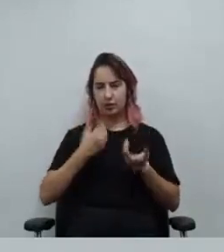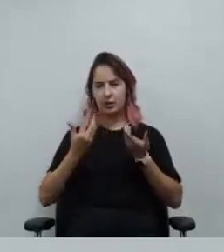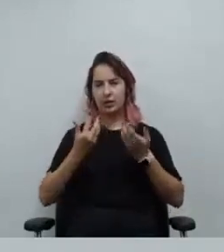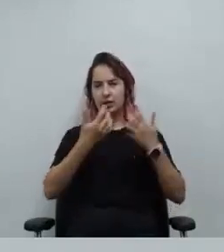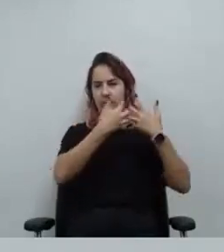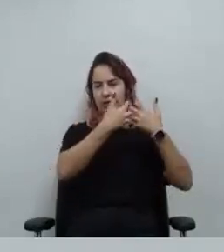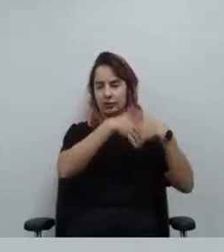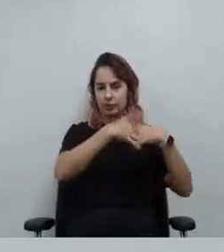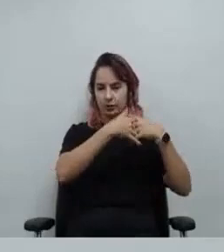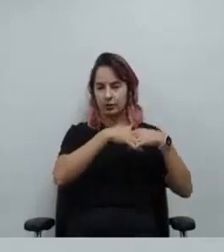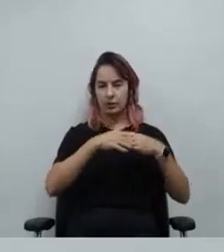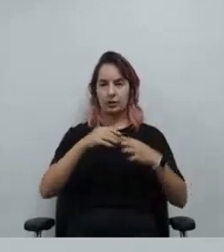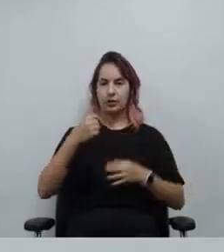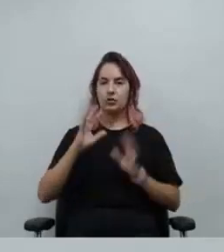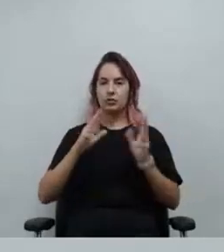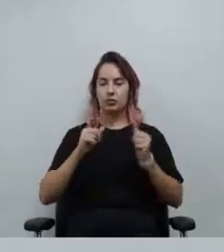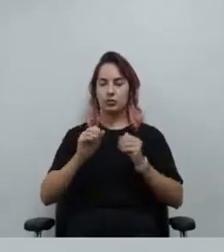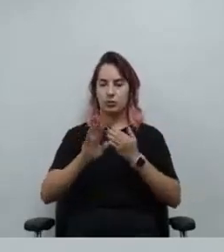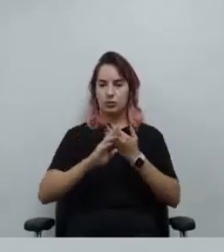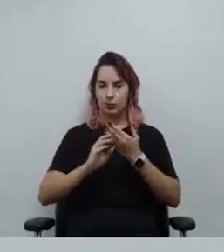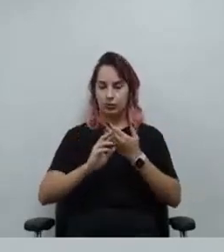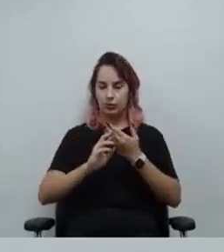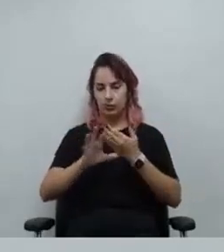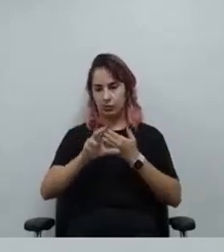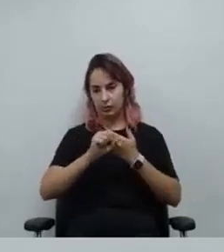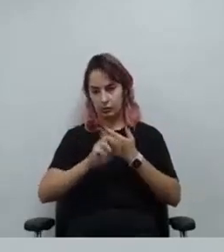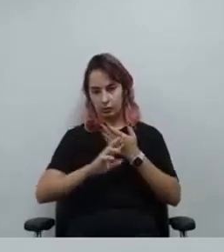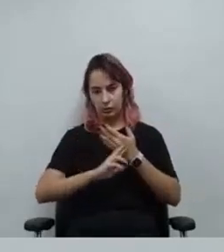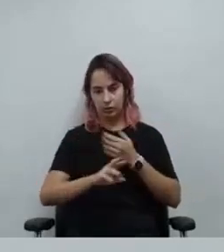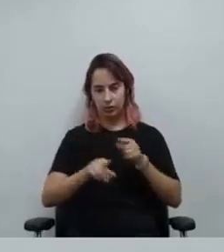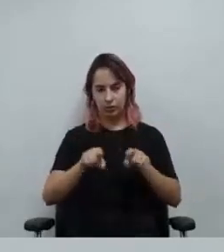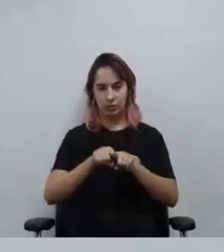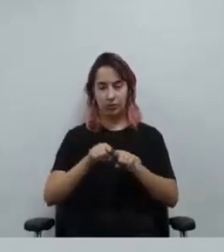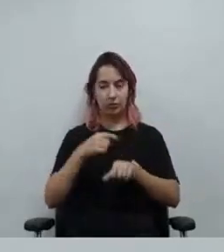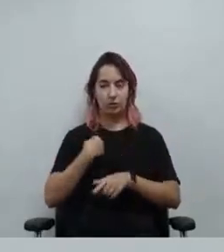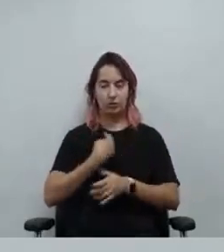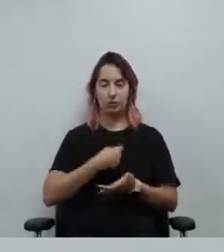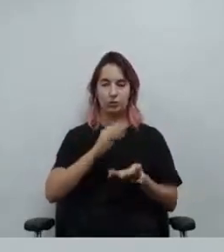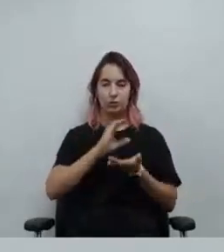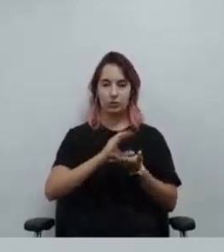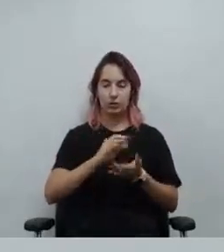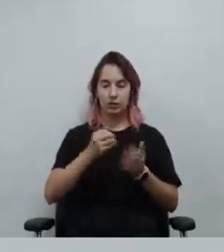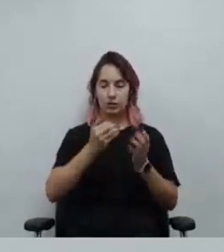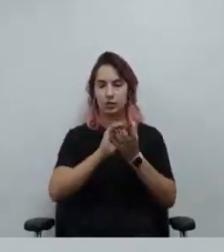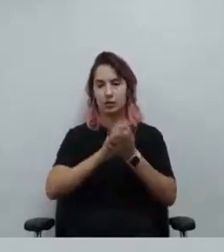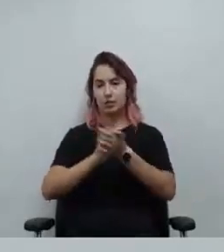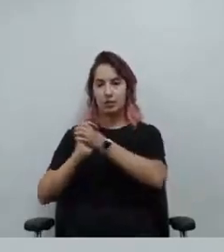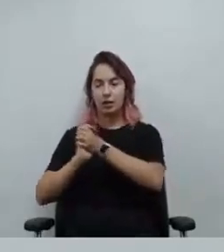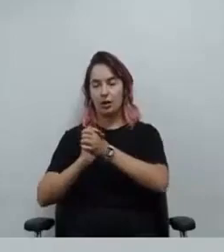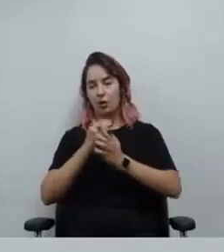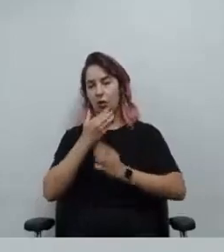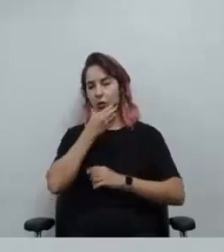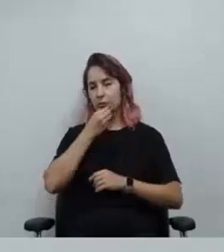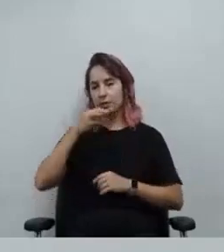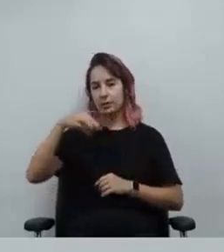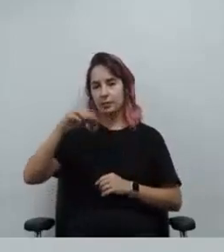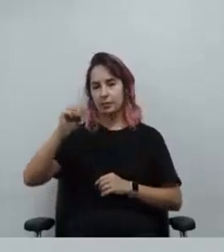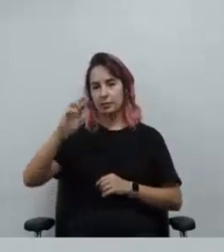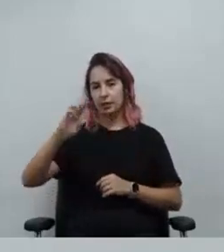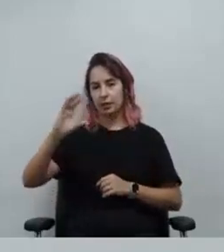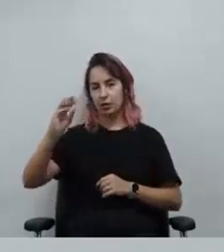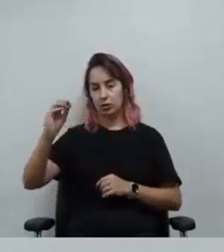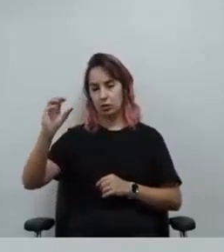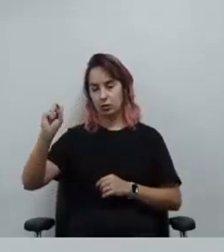a ouvidoria e o nosso conselho também aqui de portas abertas para vocês. Saudar também o Marcos Rossi e todos os demais